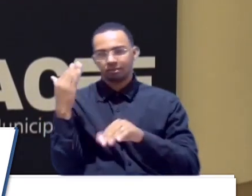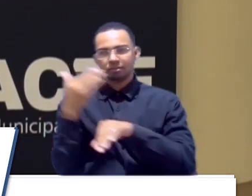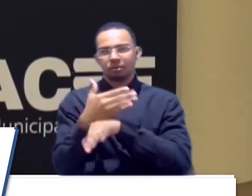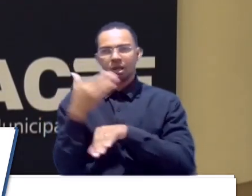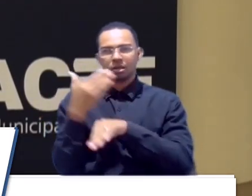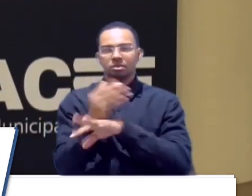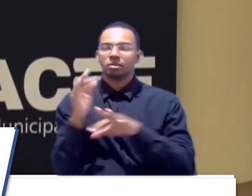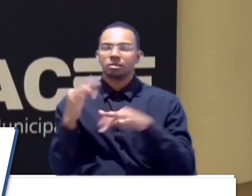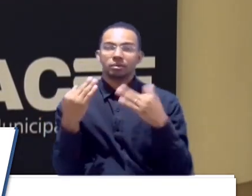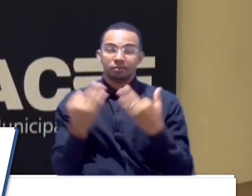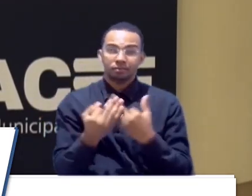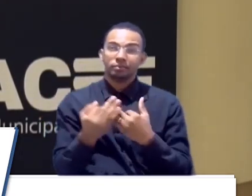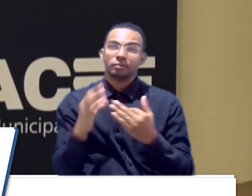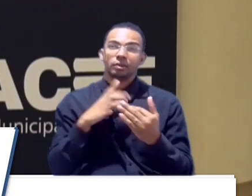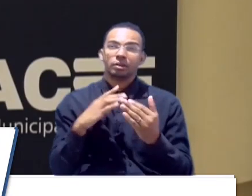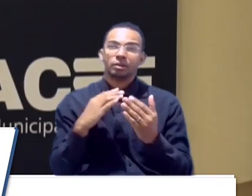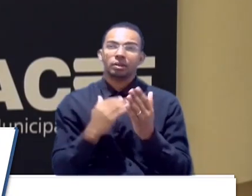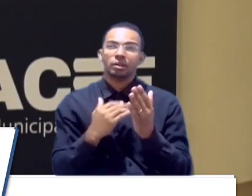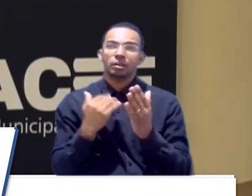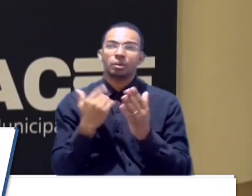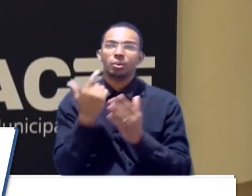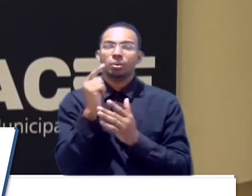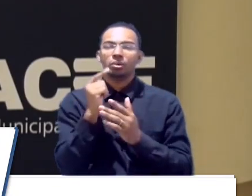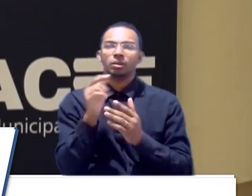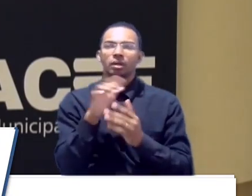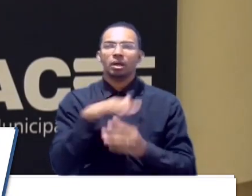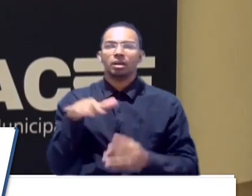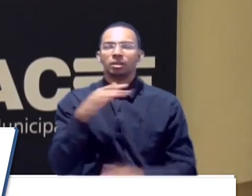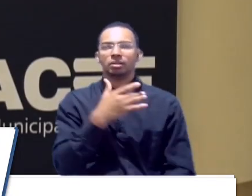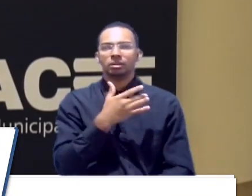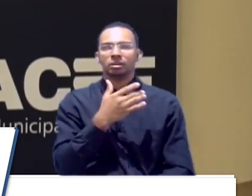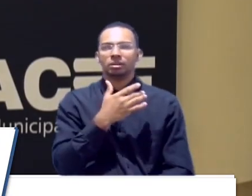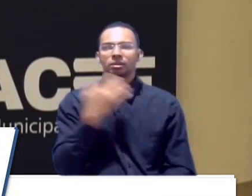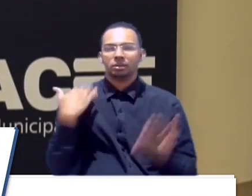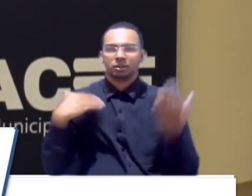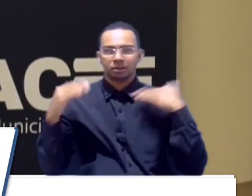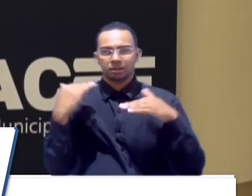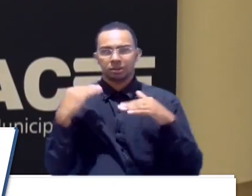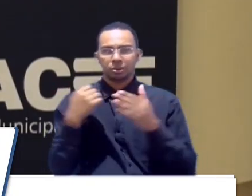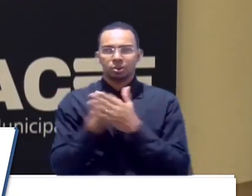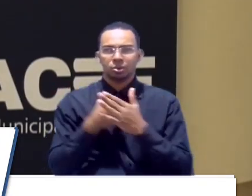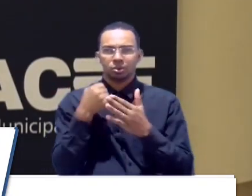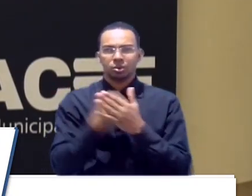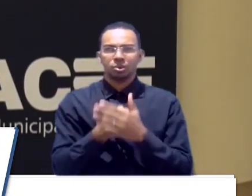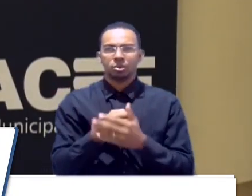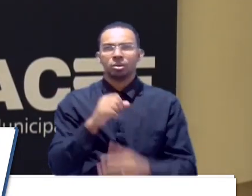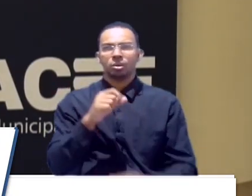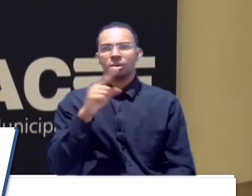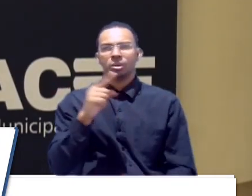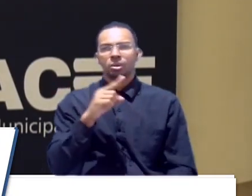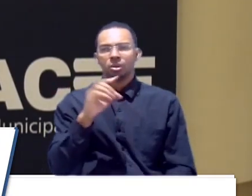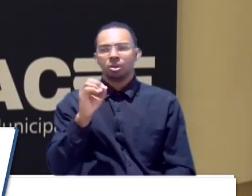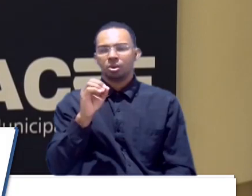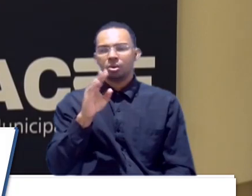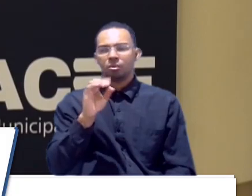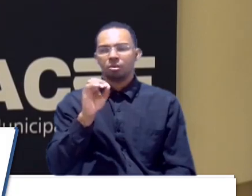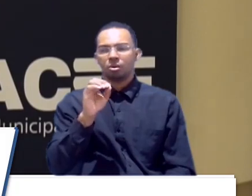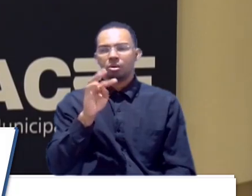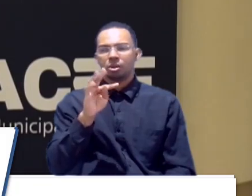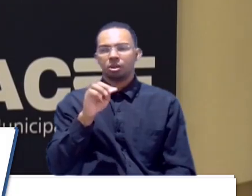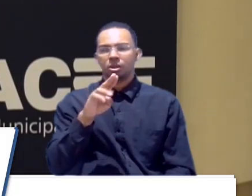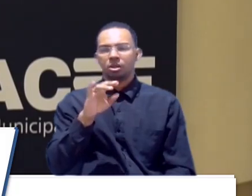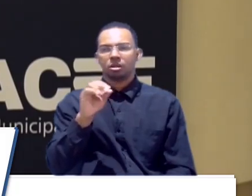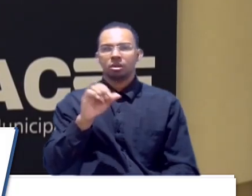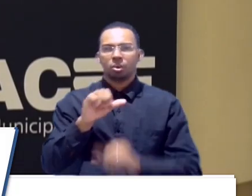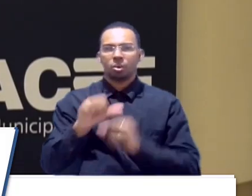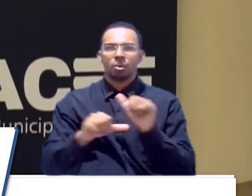e ter mais uma área de lazer aqui na nossa cidade. Nós lutamos tanto pelo zoobotânico, para que ele virasse um parque. Ele